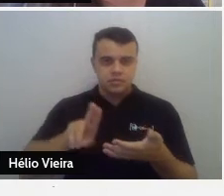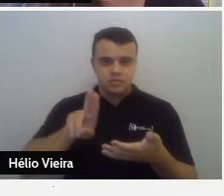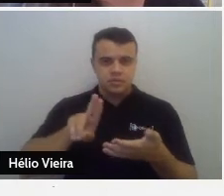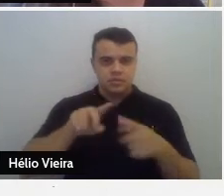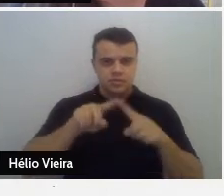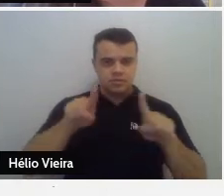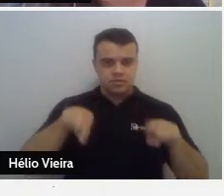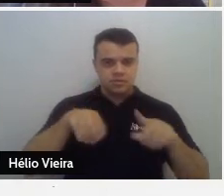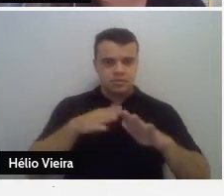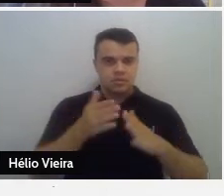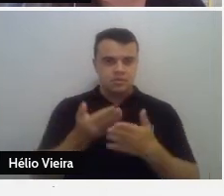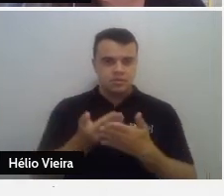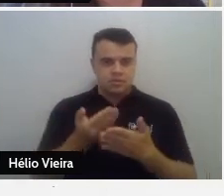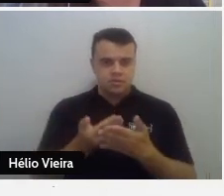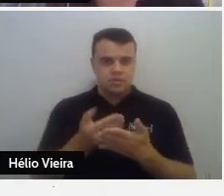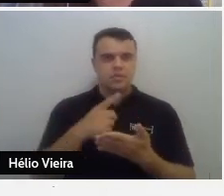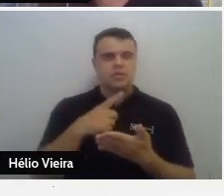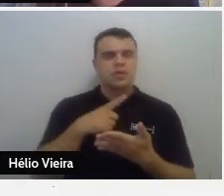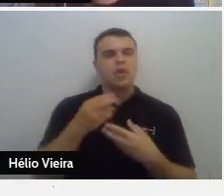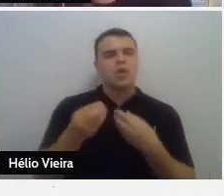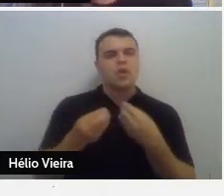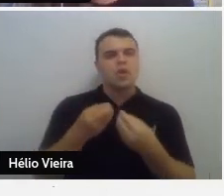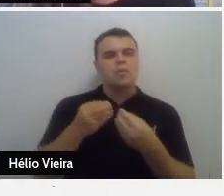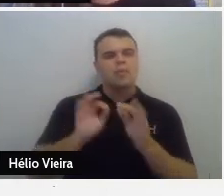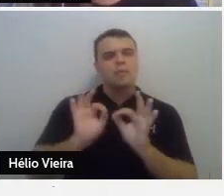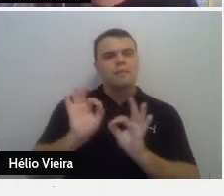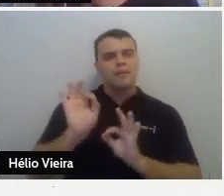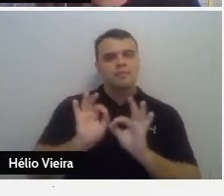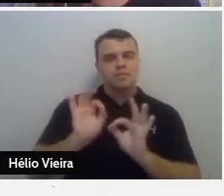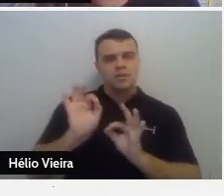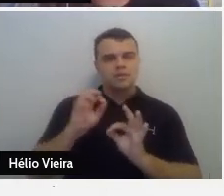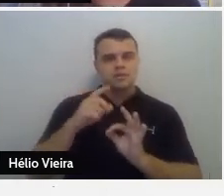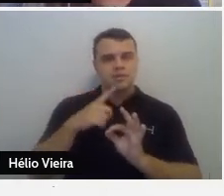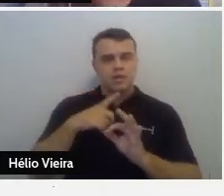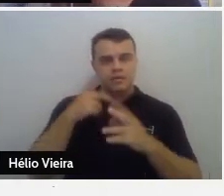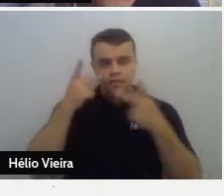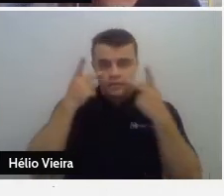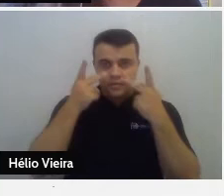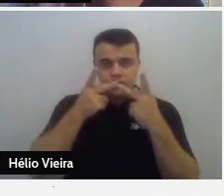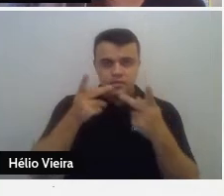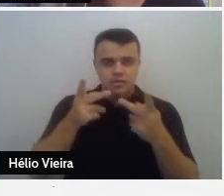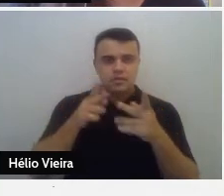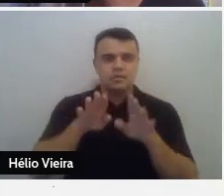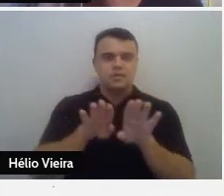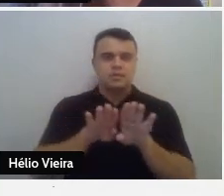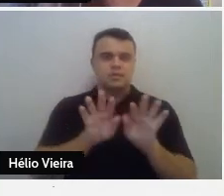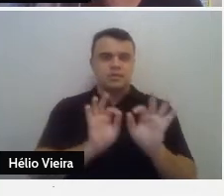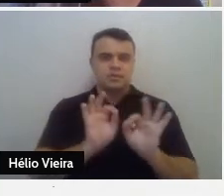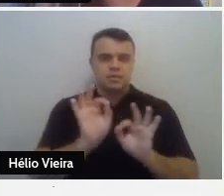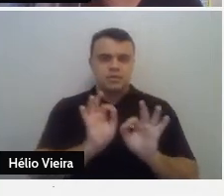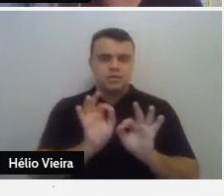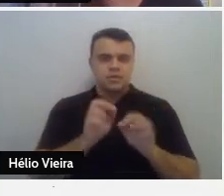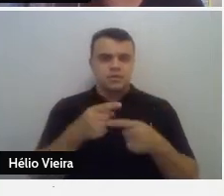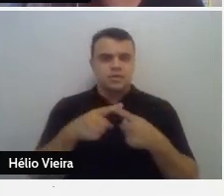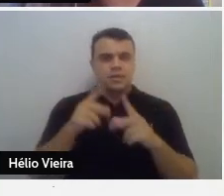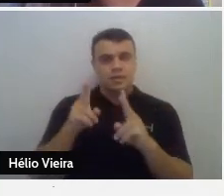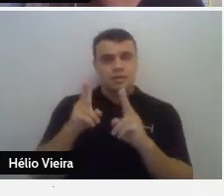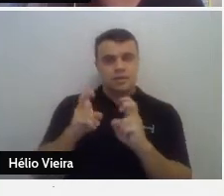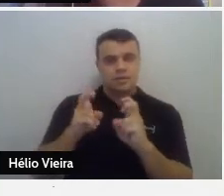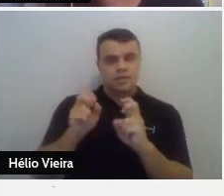de aula, como uma preparação para uma visita, uma preparação para um tema,